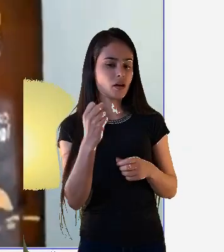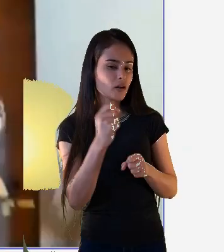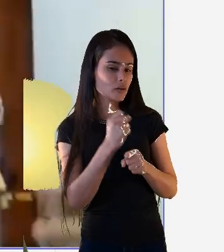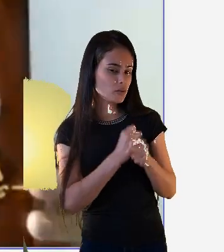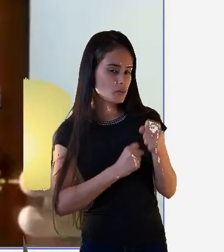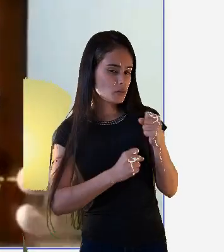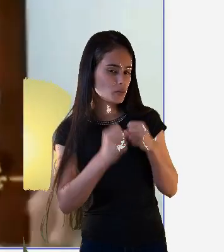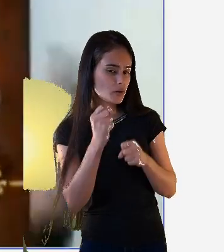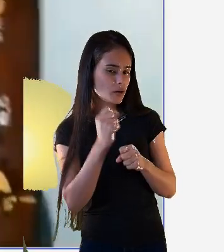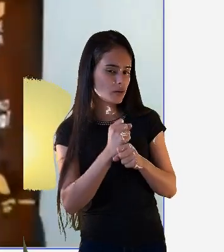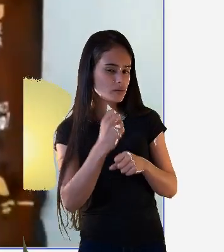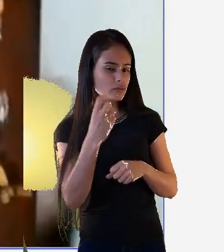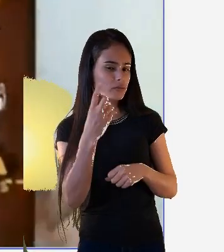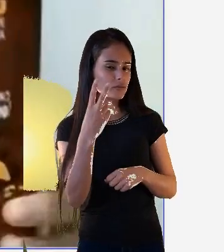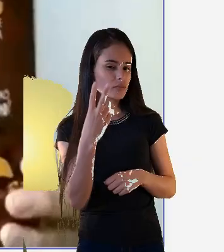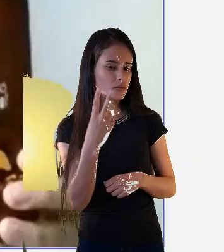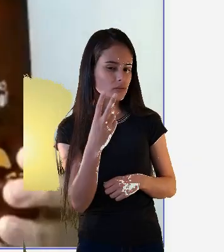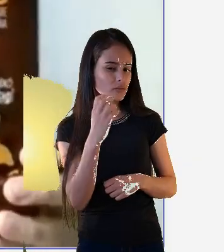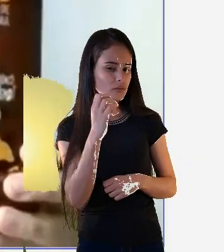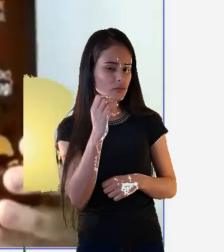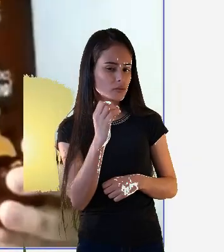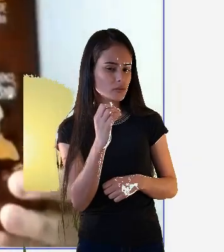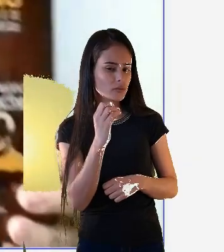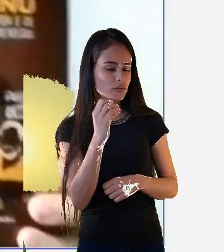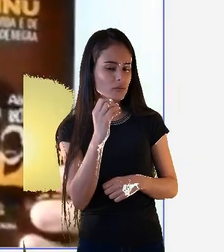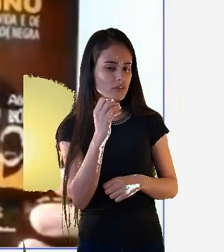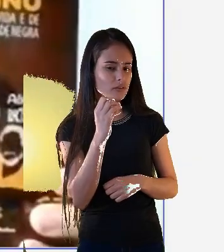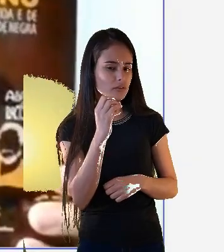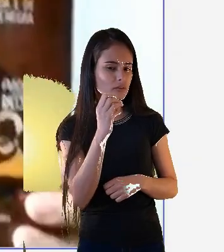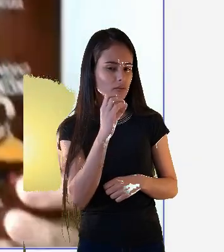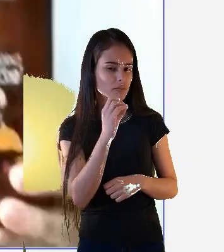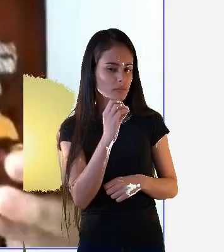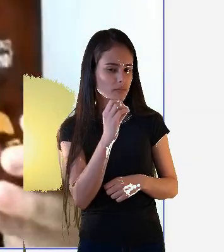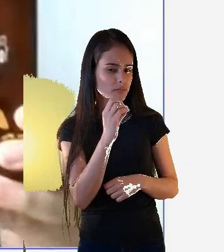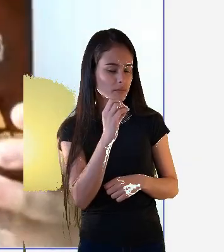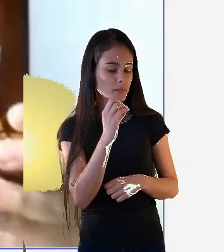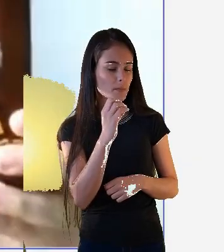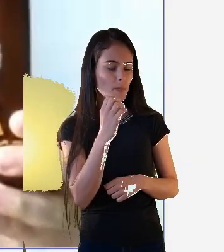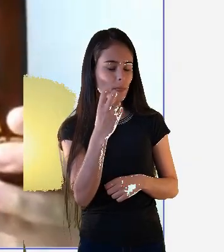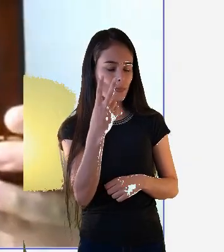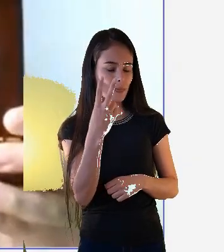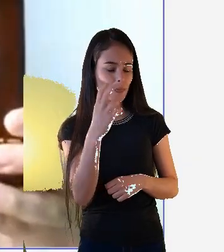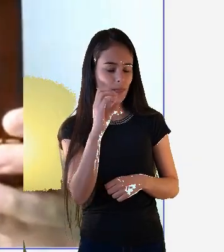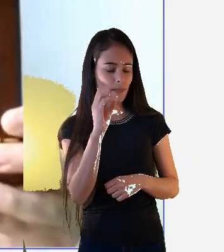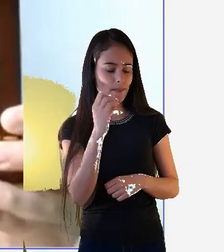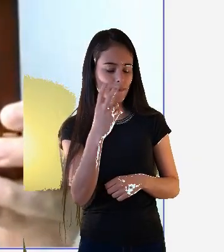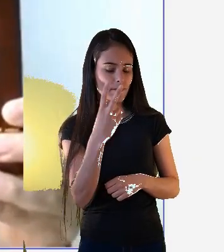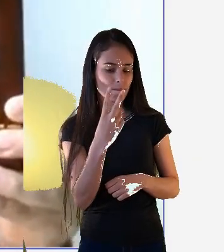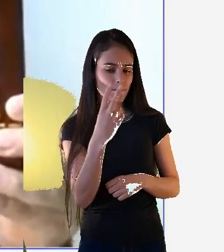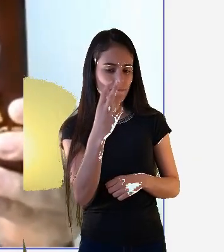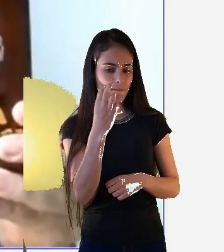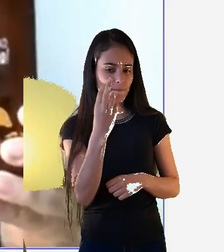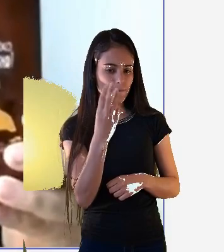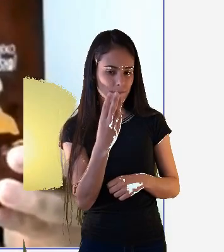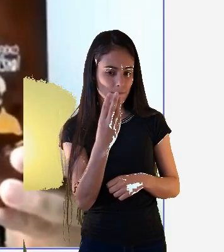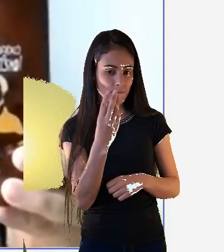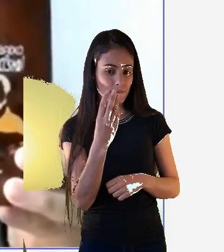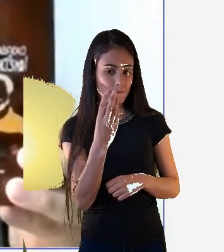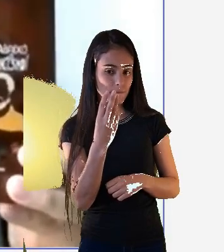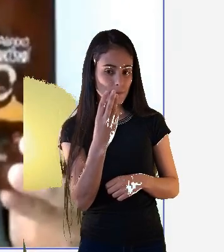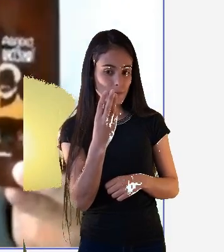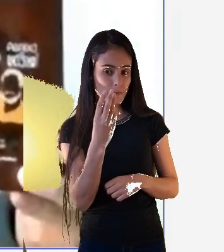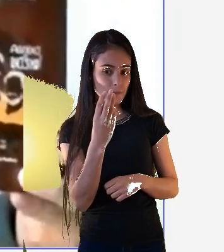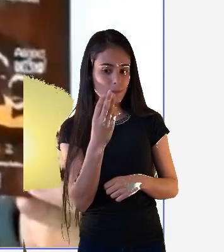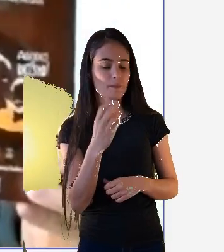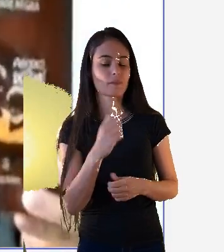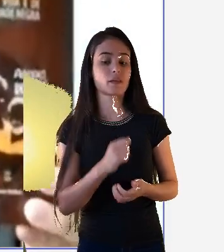de São Paulo, que esteve aqui em Lambari, fazendo o lançamento desse livro. Tivemos aí a